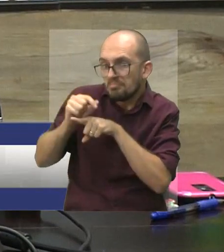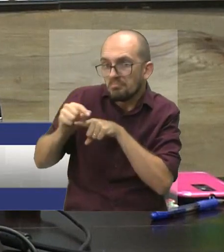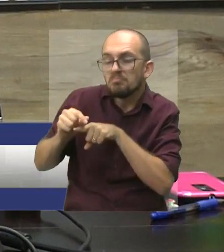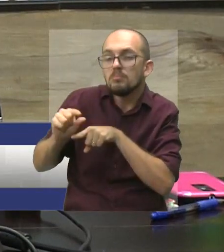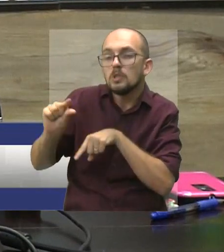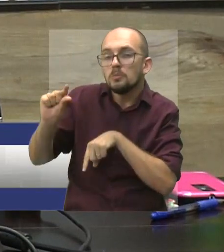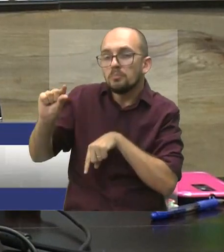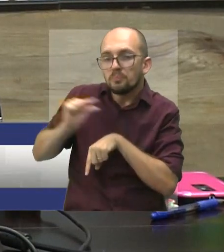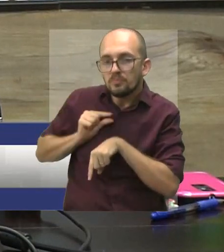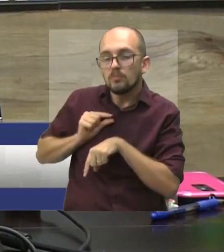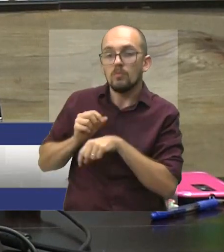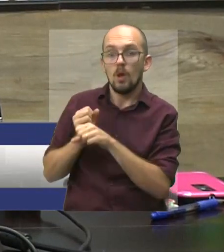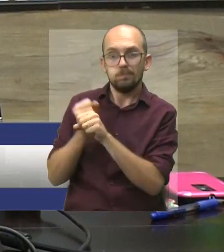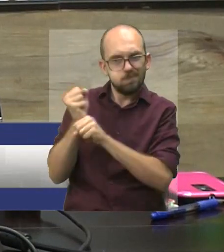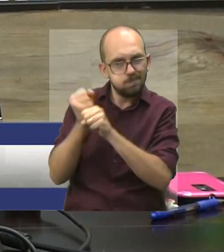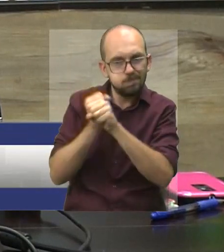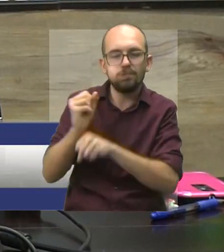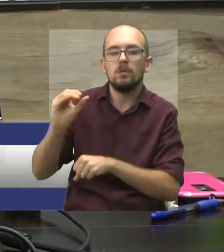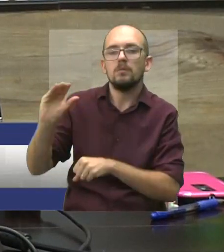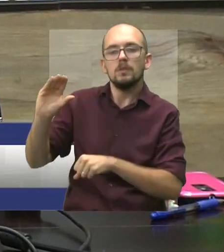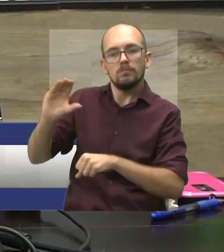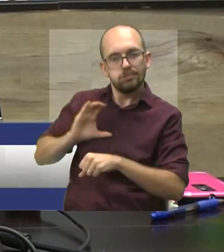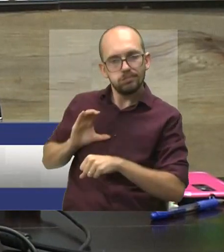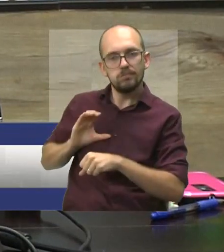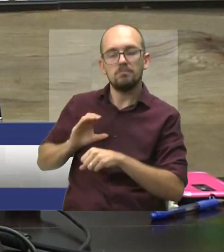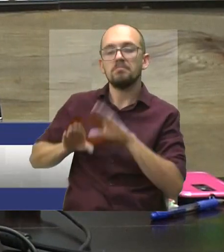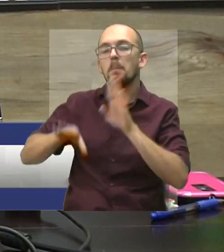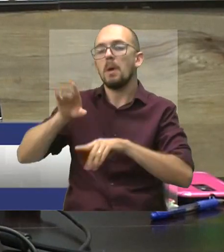sua renda mensal do benefício.